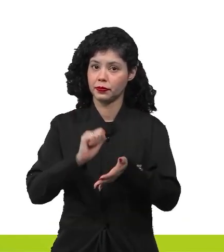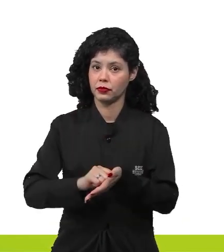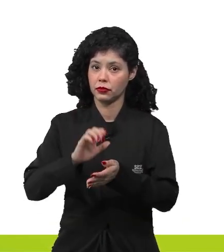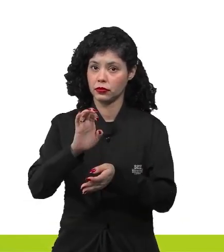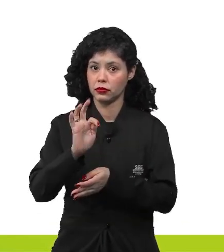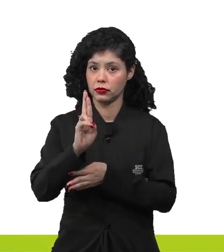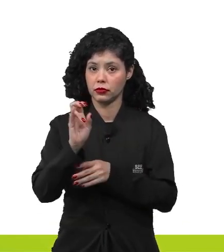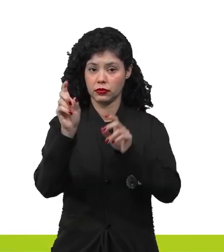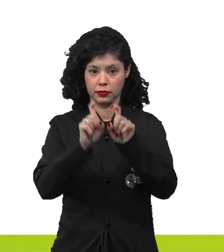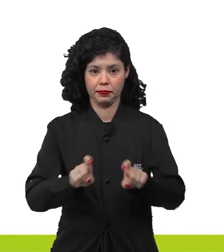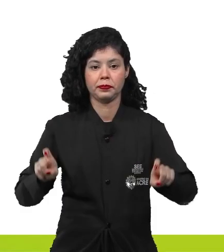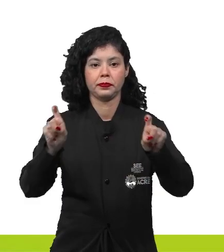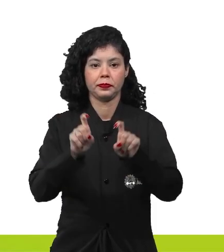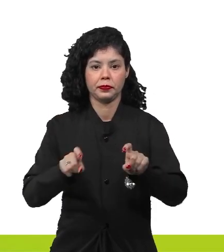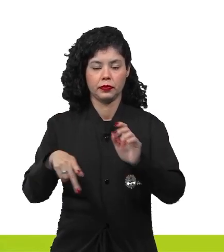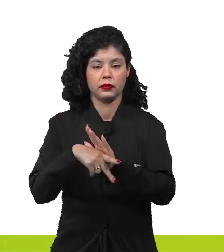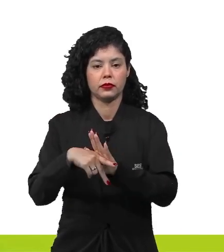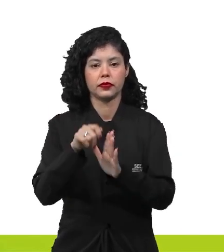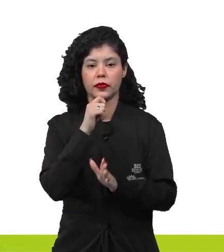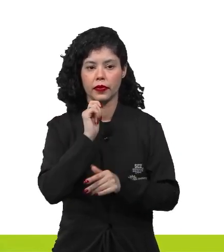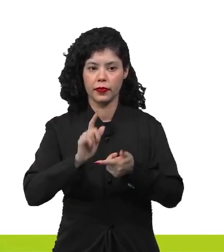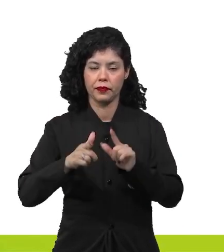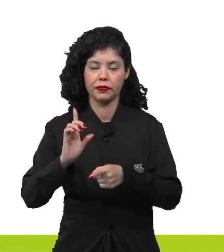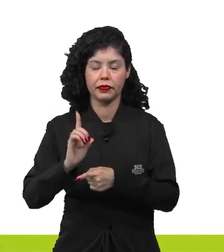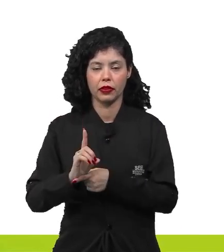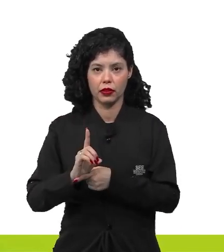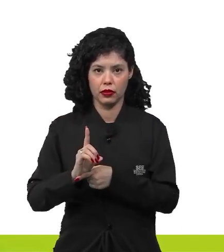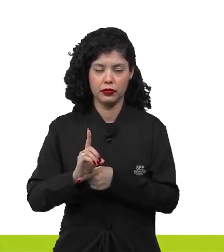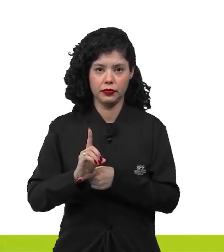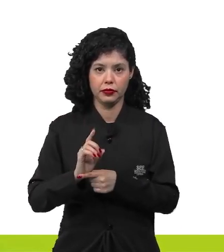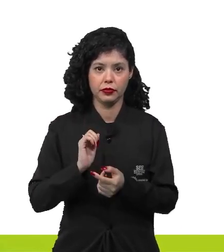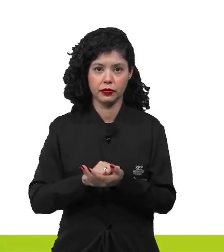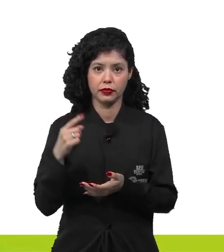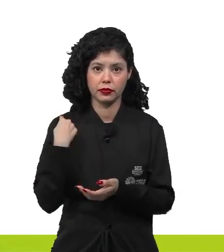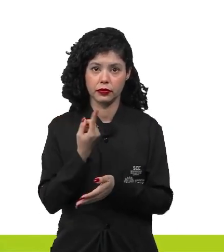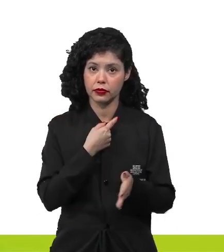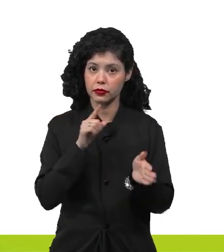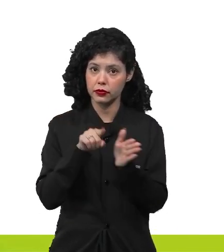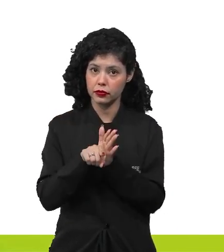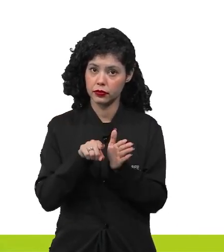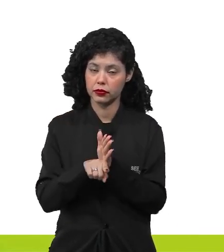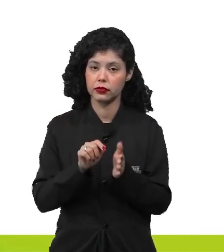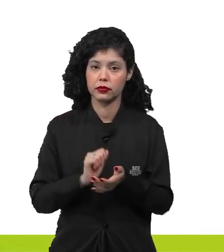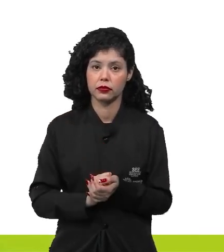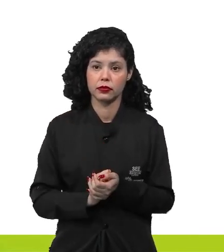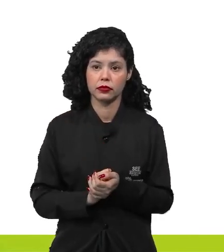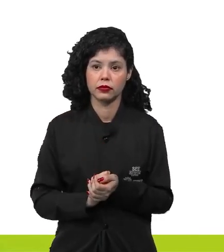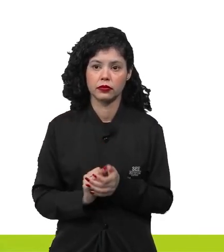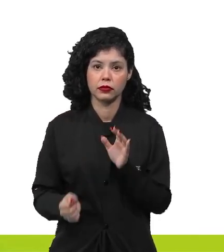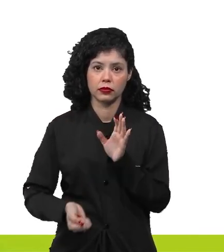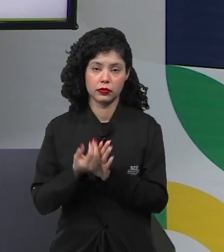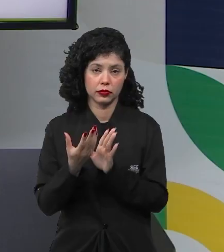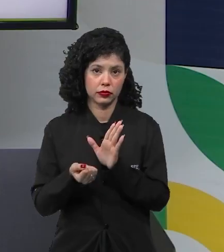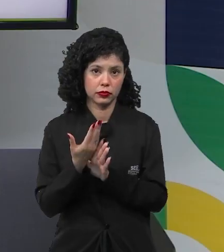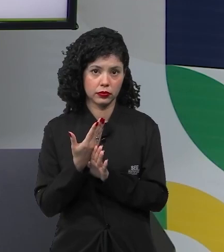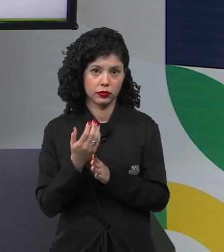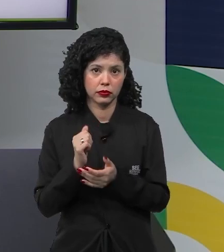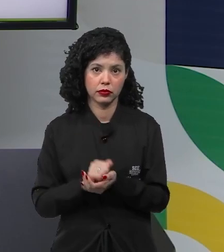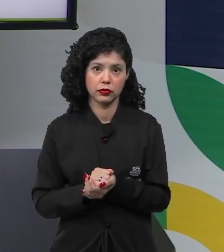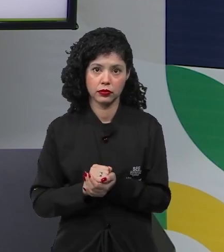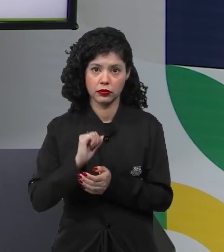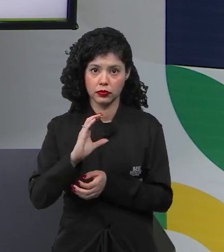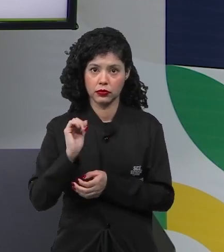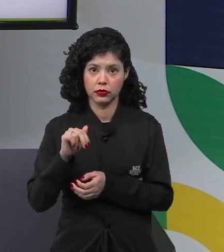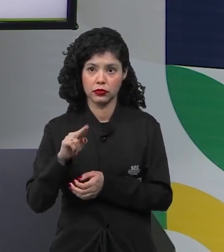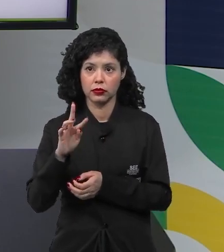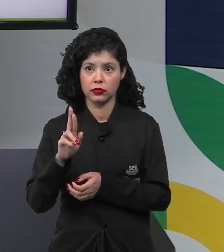formulário eletrônico. Então, a letra D corresponde à nossa pergunta, ou seja, cria uma conta em uma